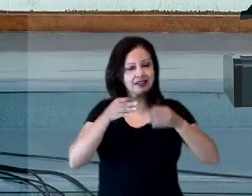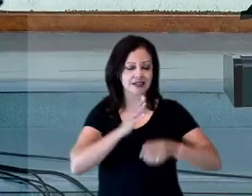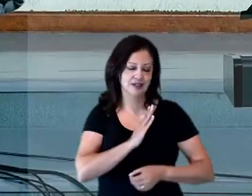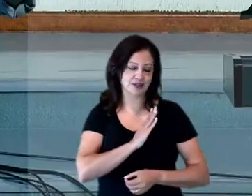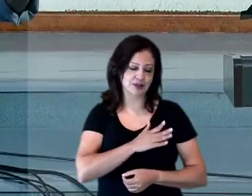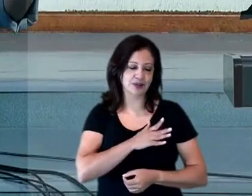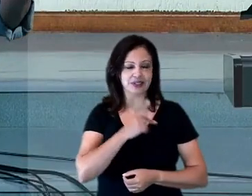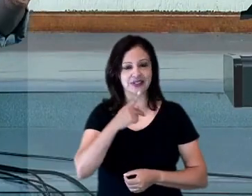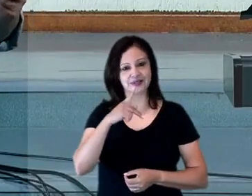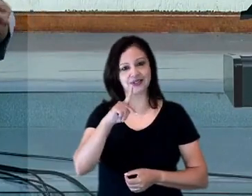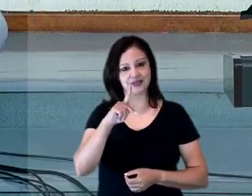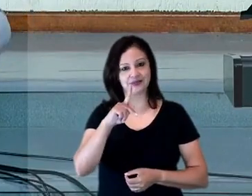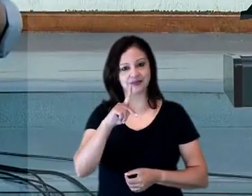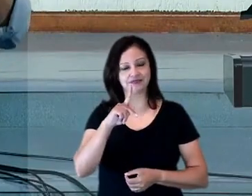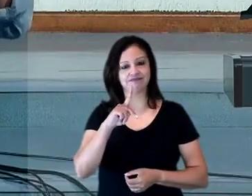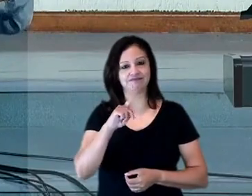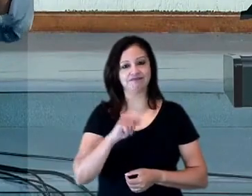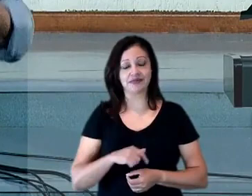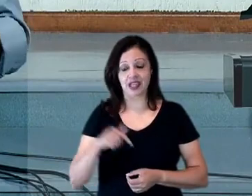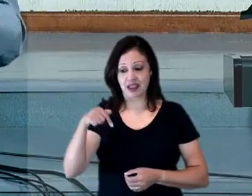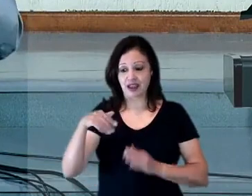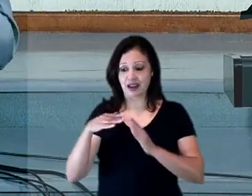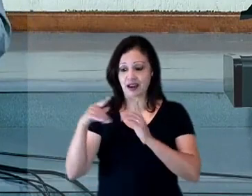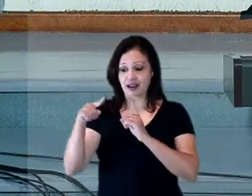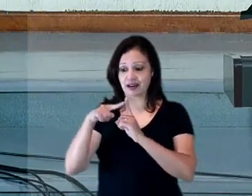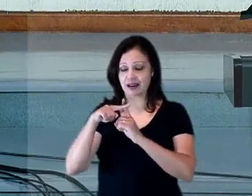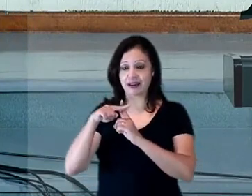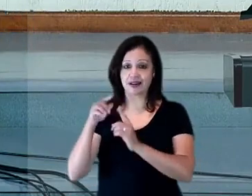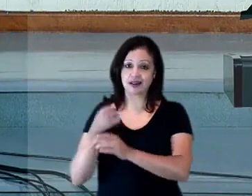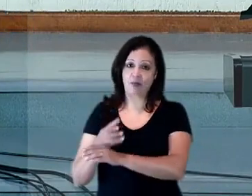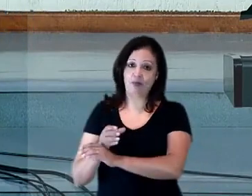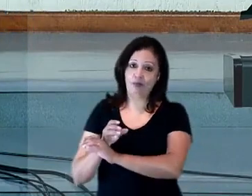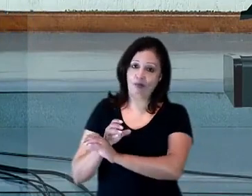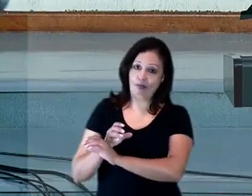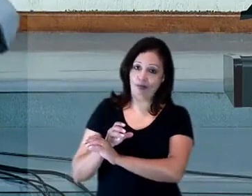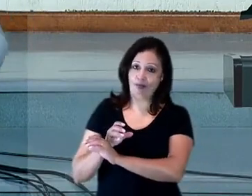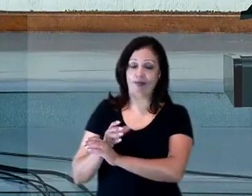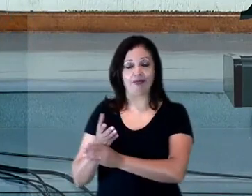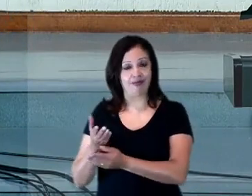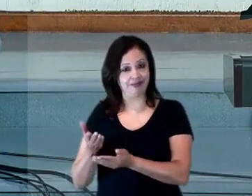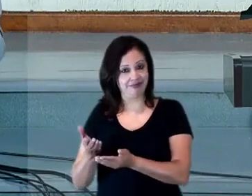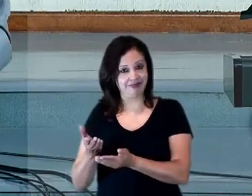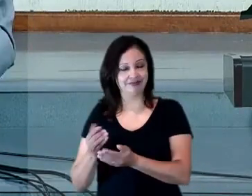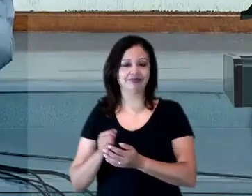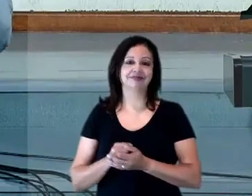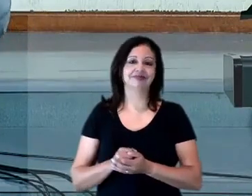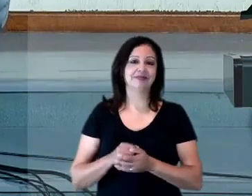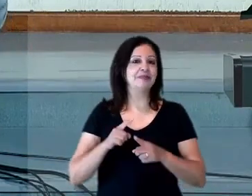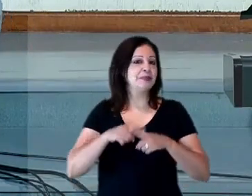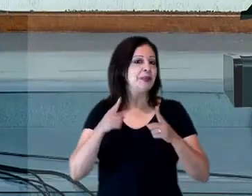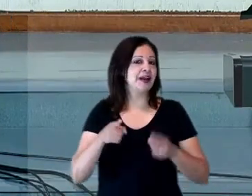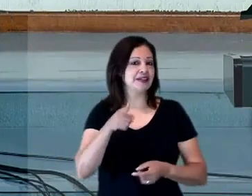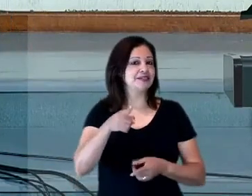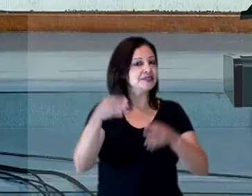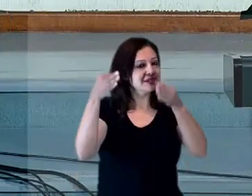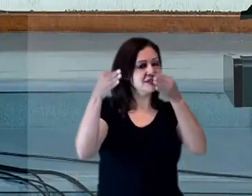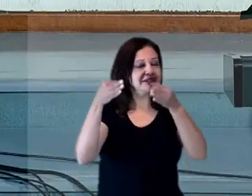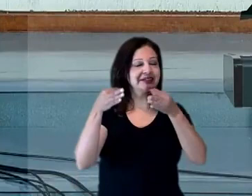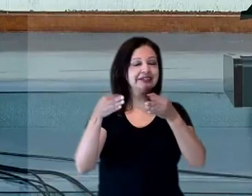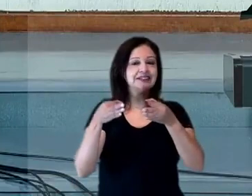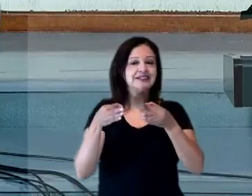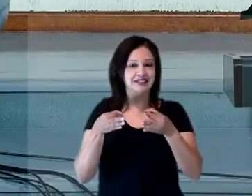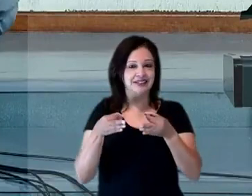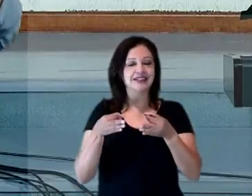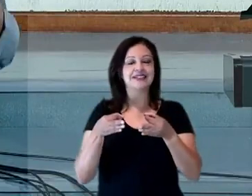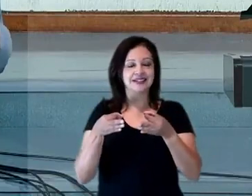nos reunindo aqui fisicamente, apesar de você não estar neste momento no templo da igreja, você possa ter a certeza de que você está